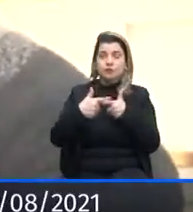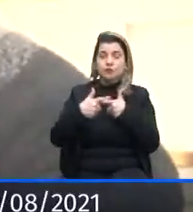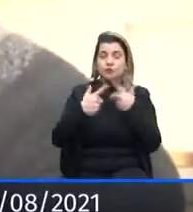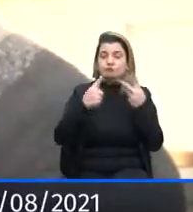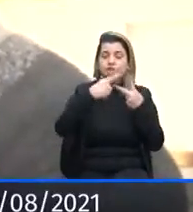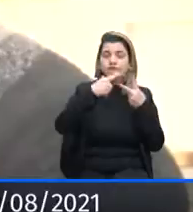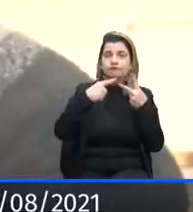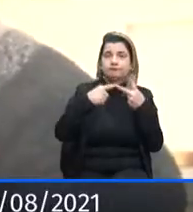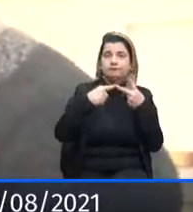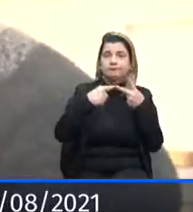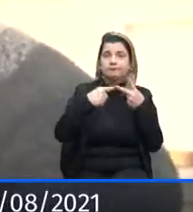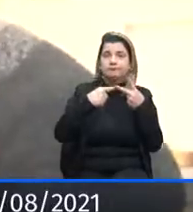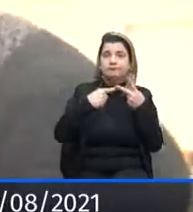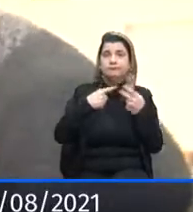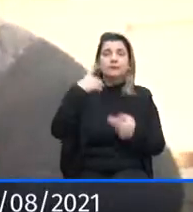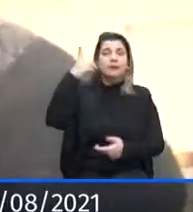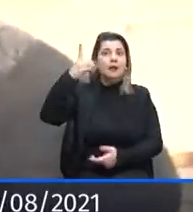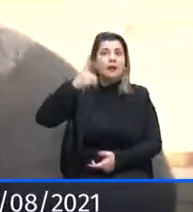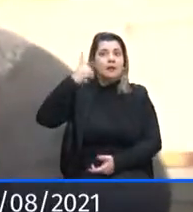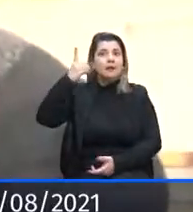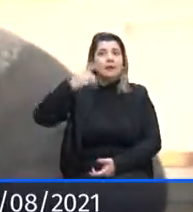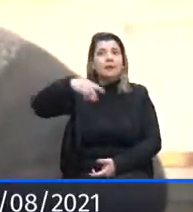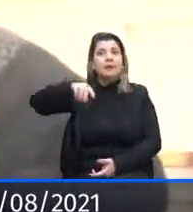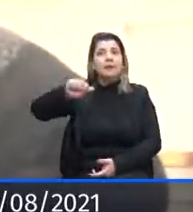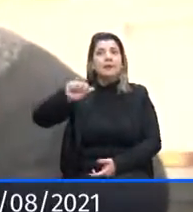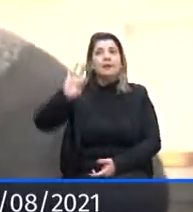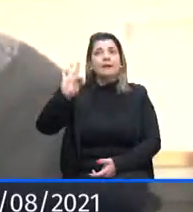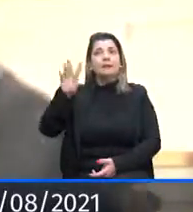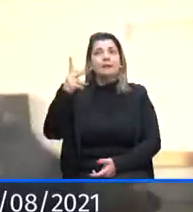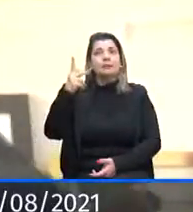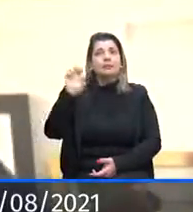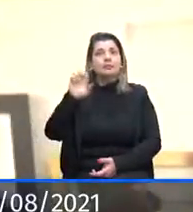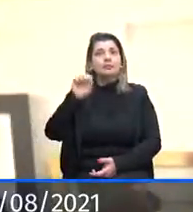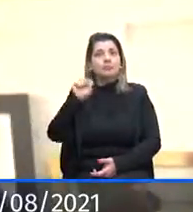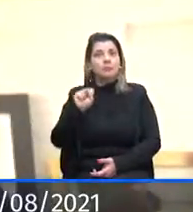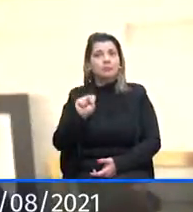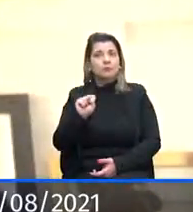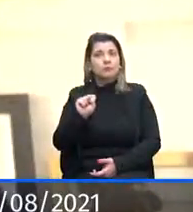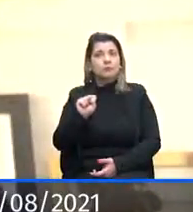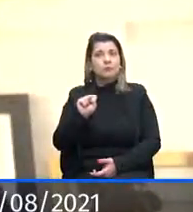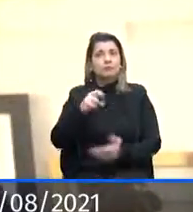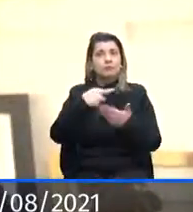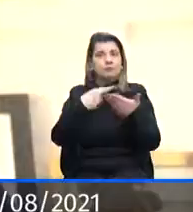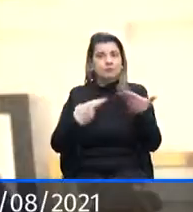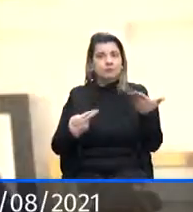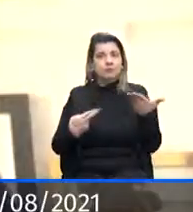volumes. Deputado Matheus Vespe, deseja relatar, é isso, deputado?